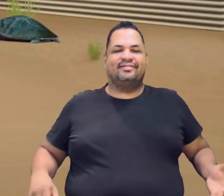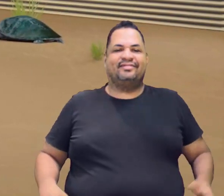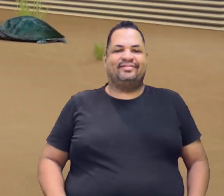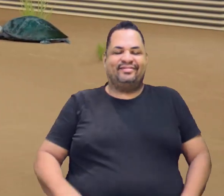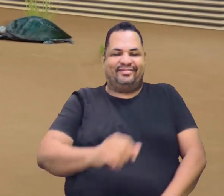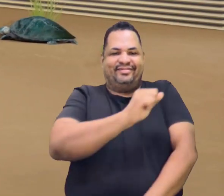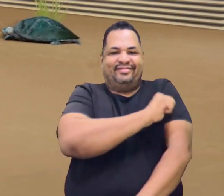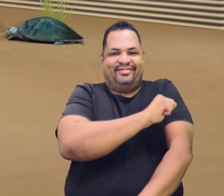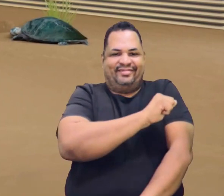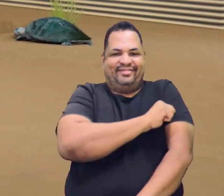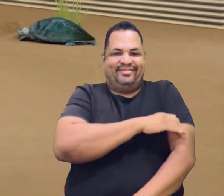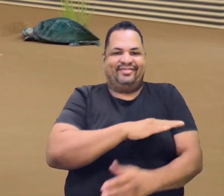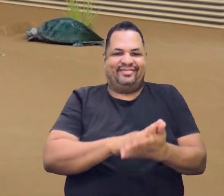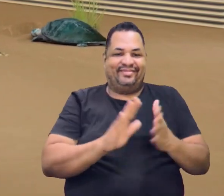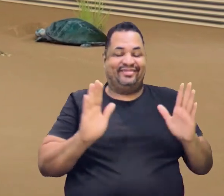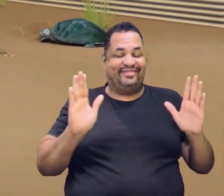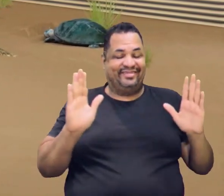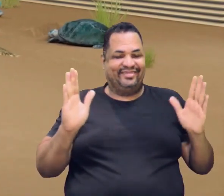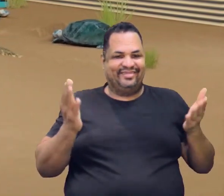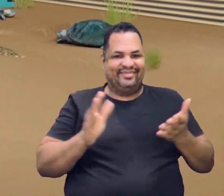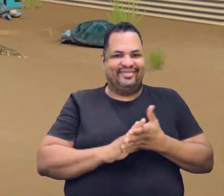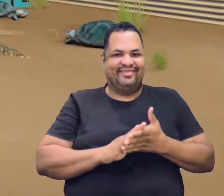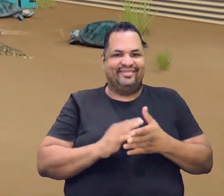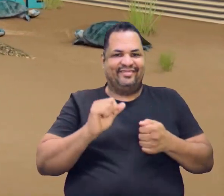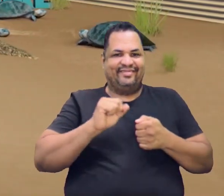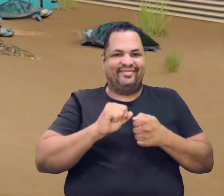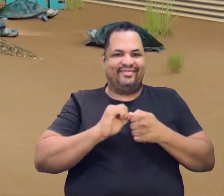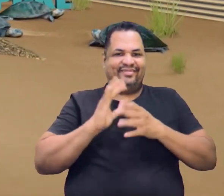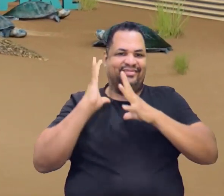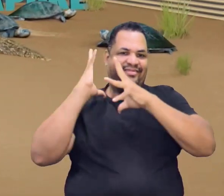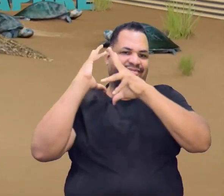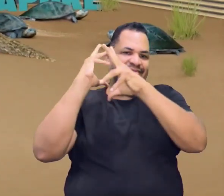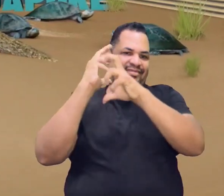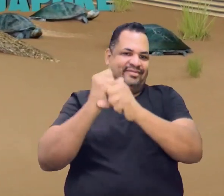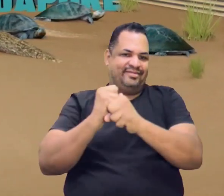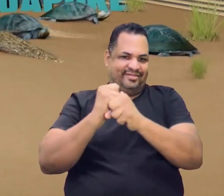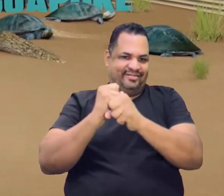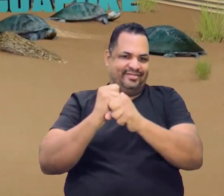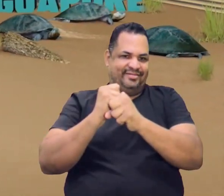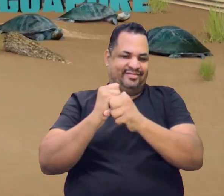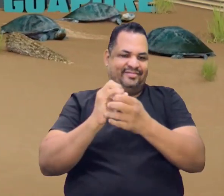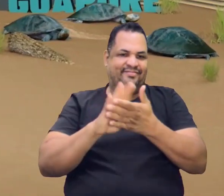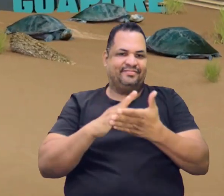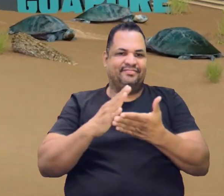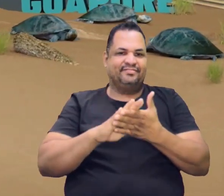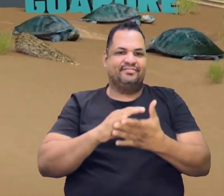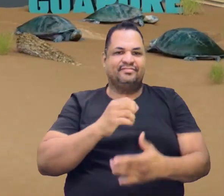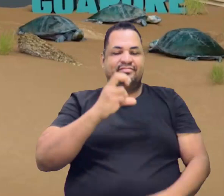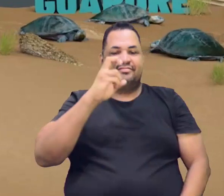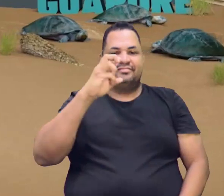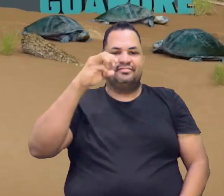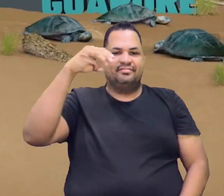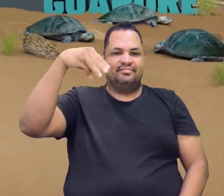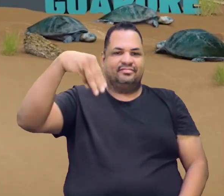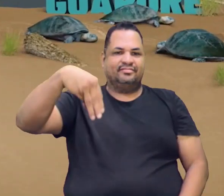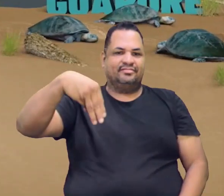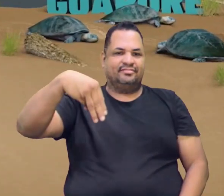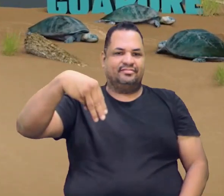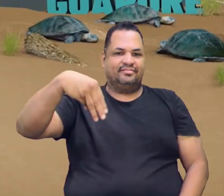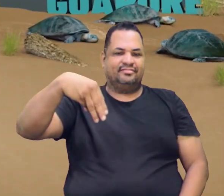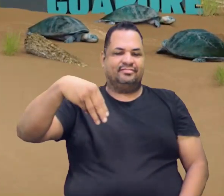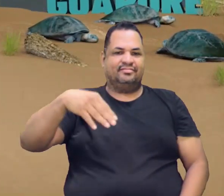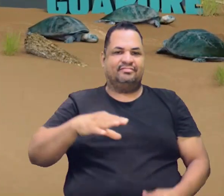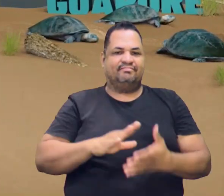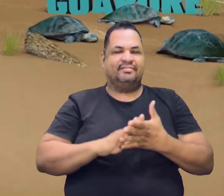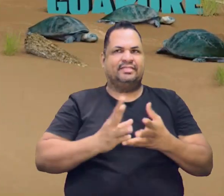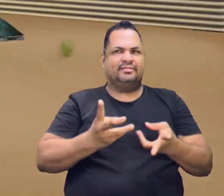Salve, salve, alunos! Vamos agora para aquela revisão de 5 minutos.